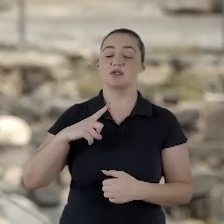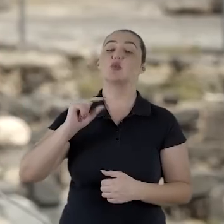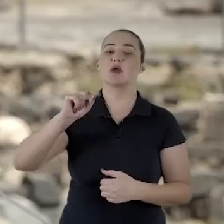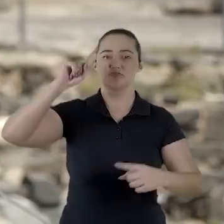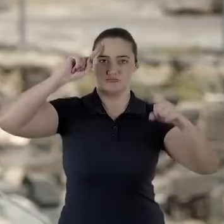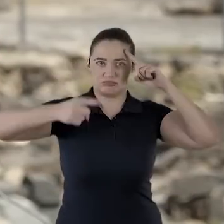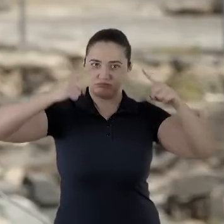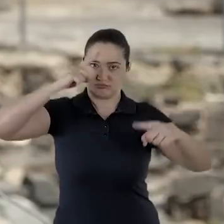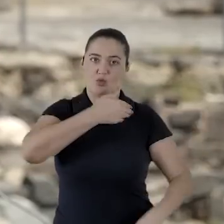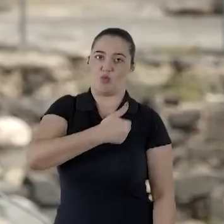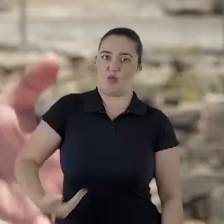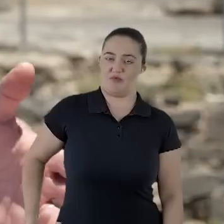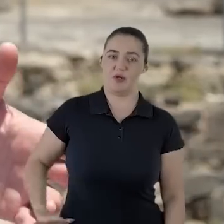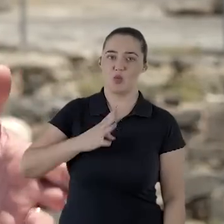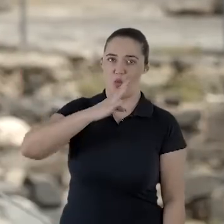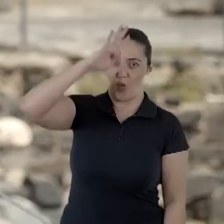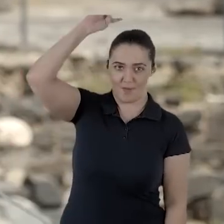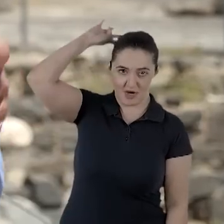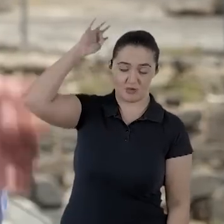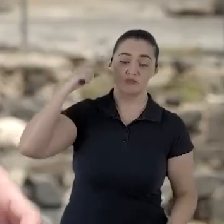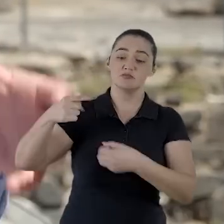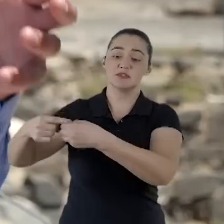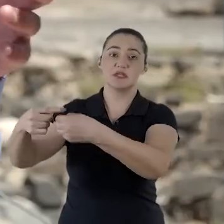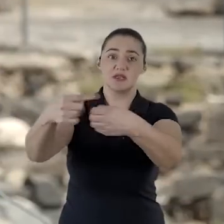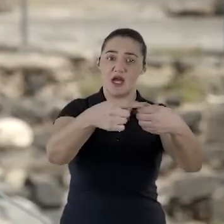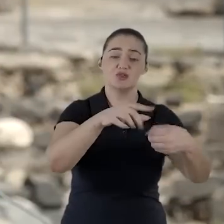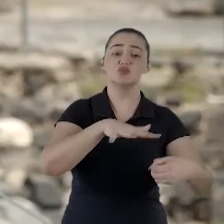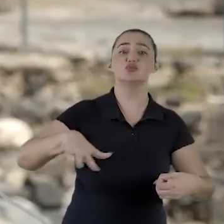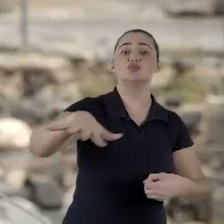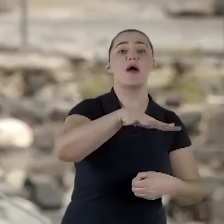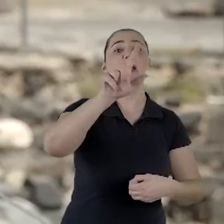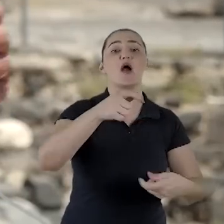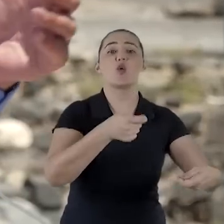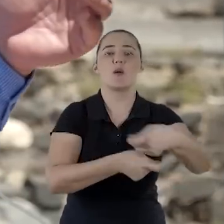Romano. Essas cidades se desenvolveram como cidades de comércio.